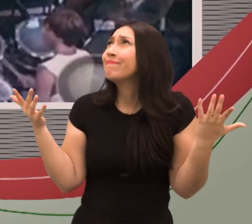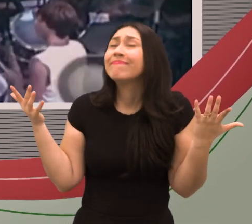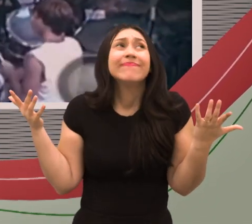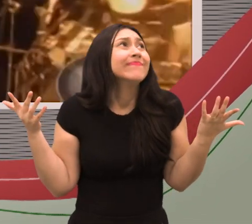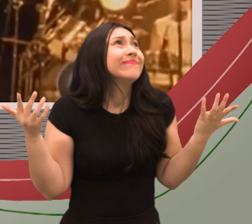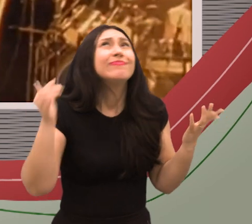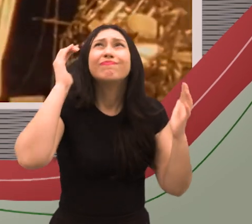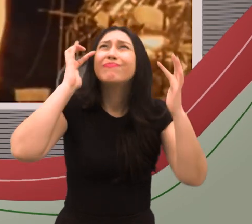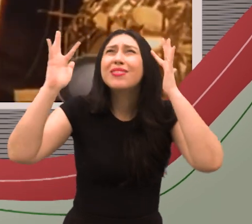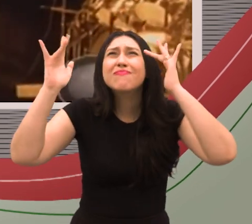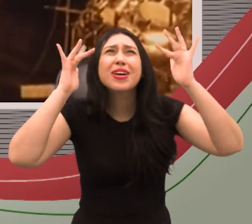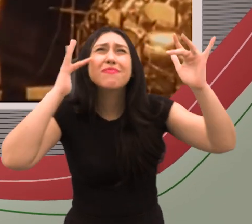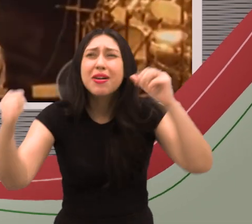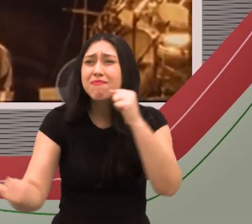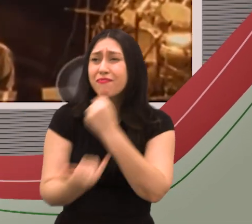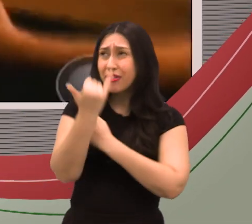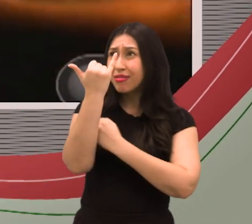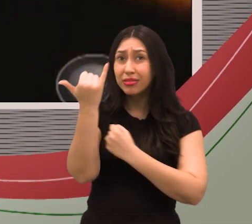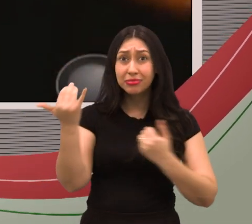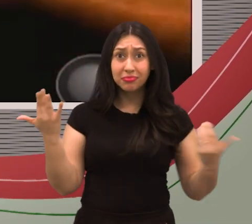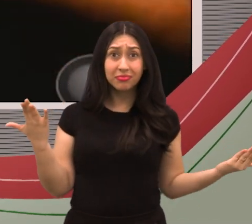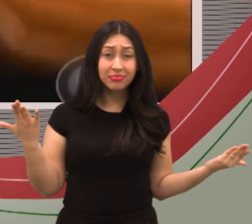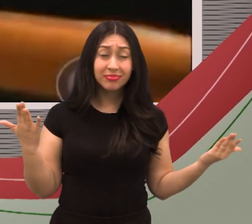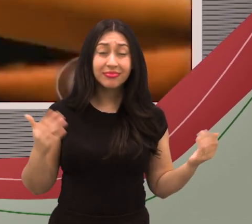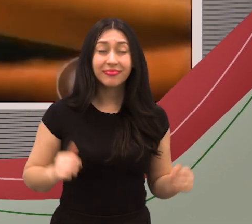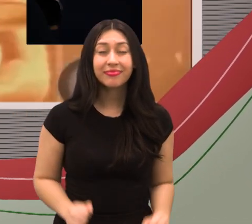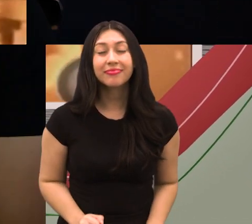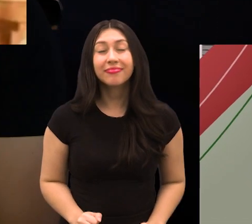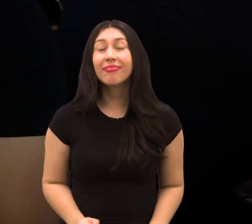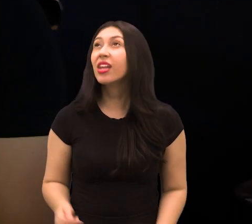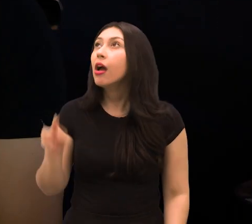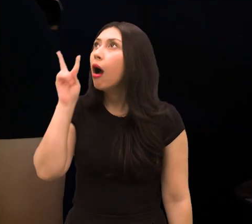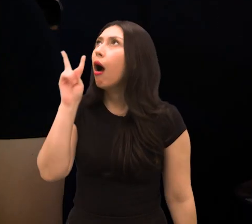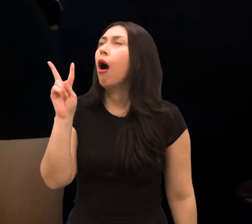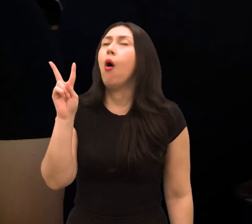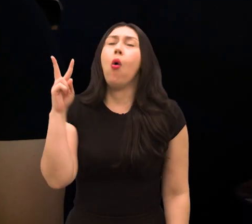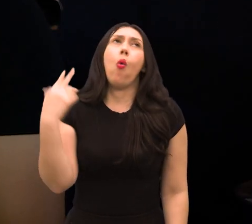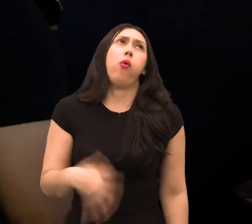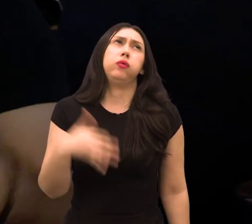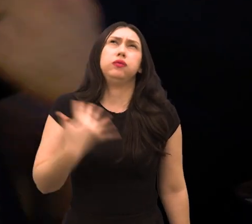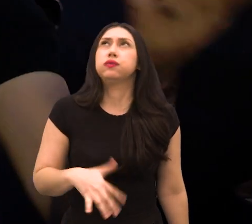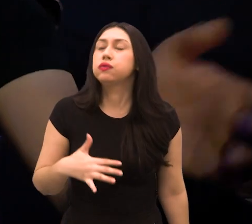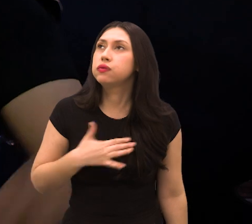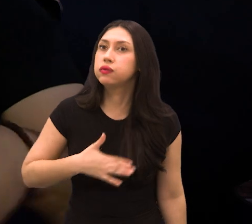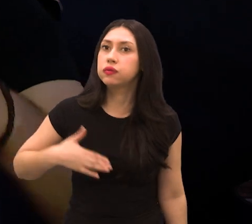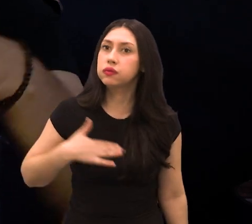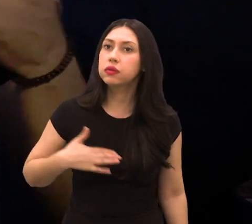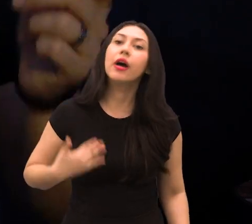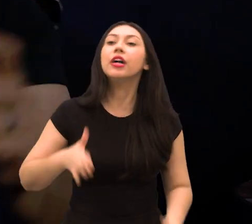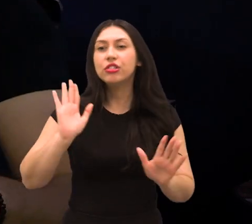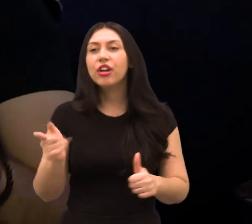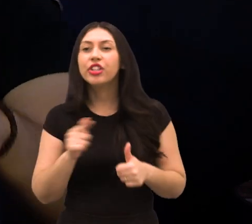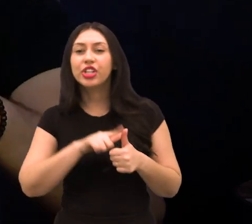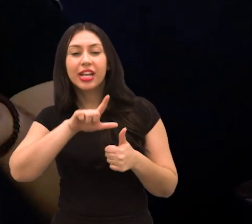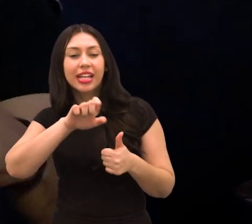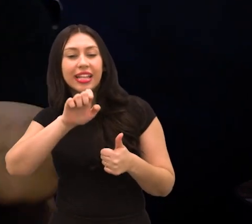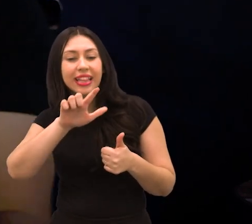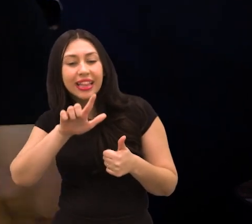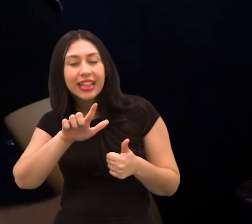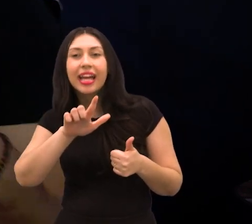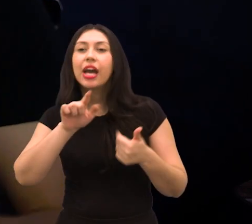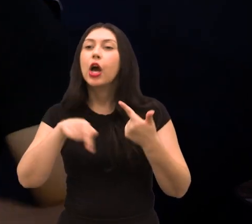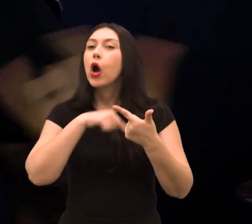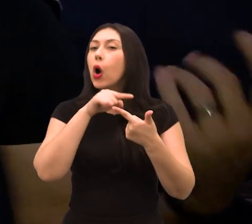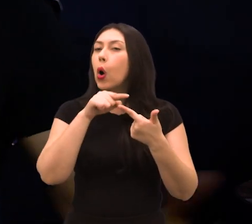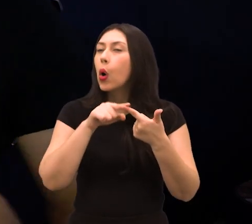será que é tudo sem vão? Pô, achei demais, já ouvi, né? Ouvia, por exemplo, Léo Jaime, o